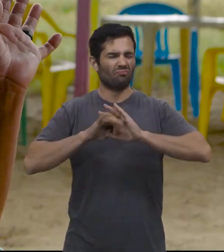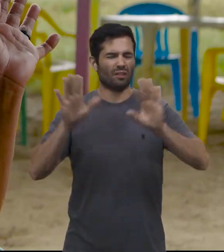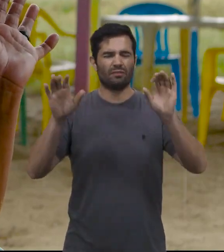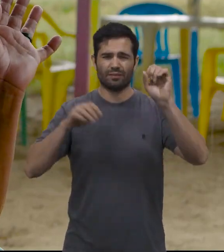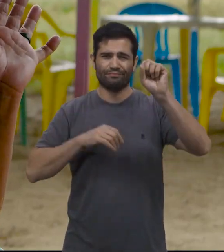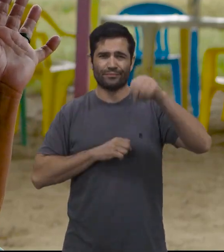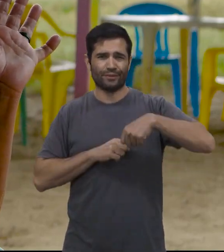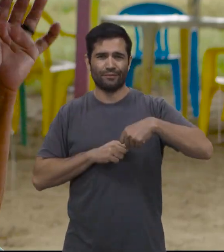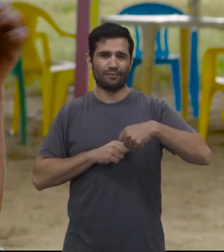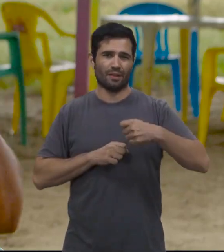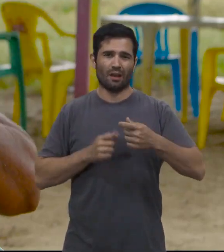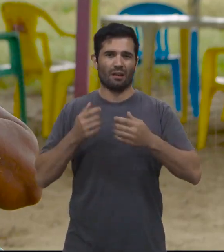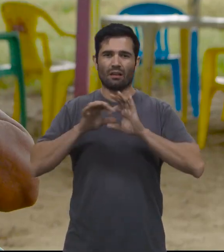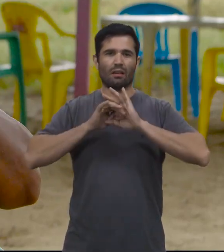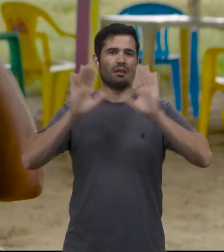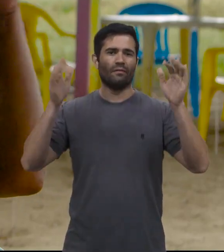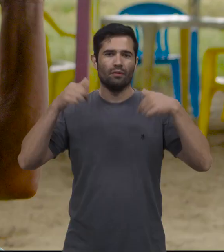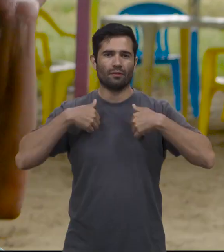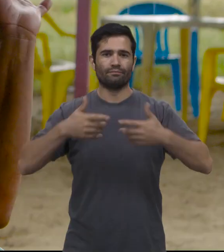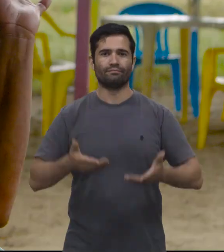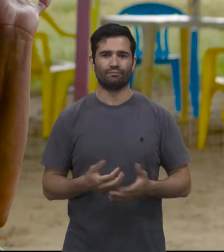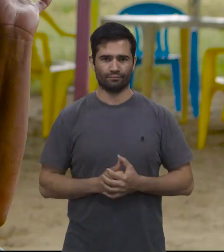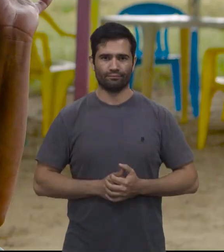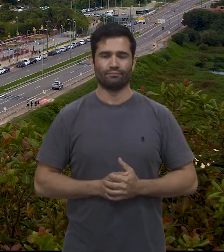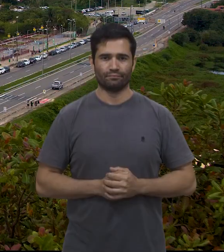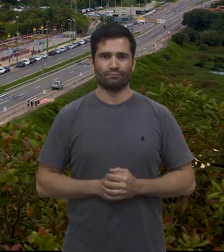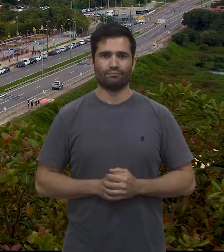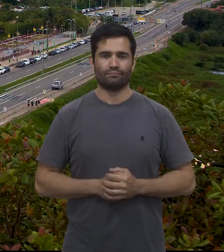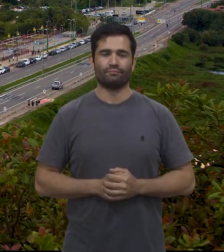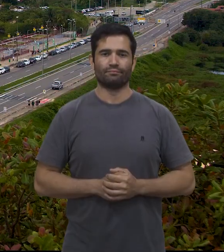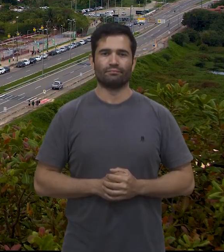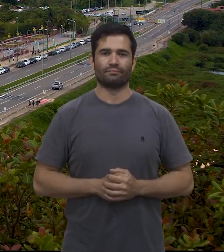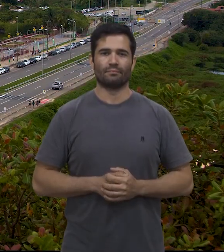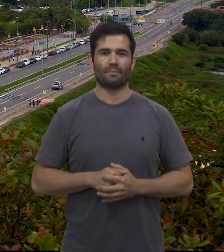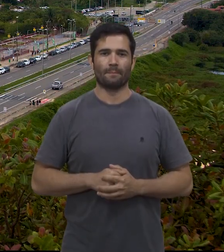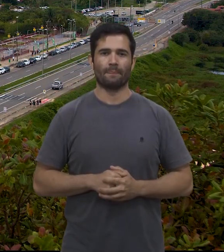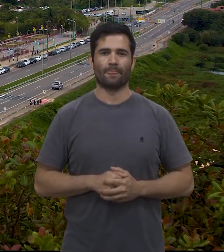aqui. Posso sim, porque aqui eu sou liberta.